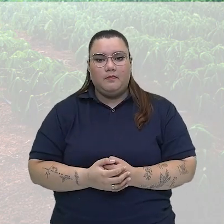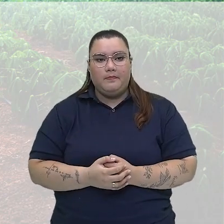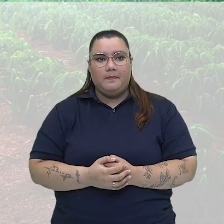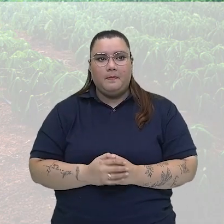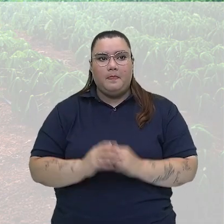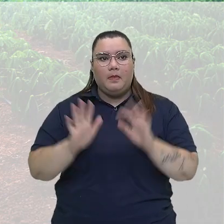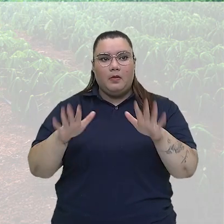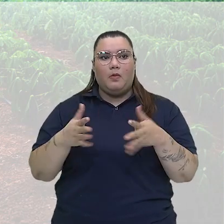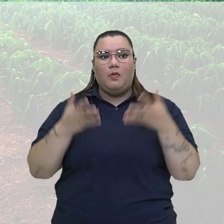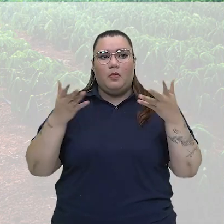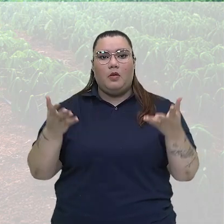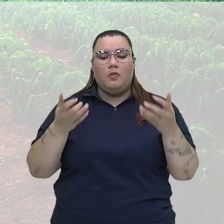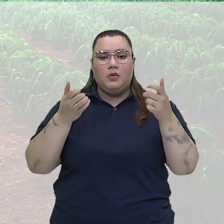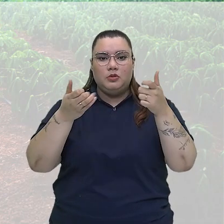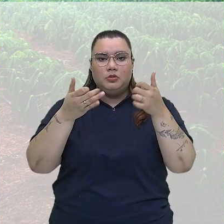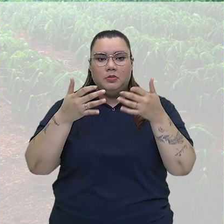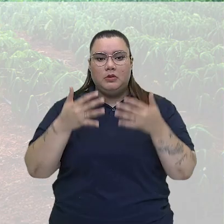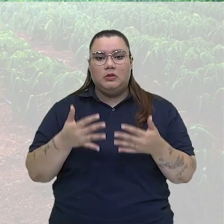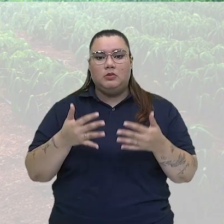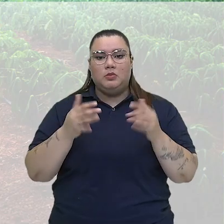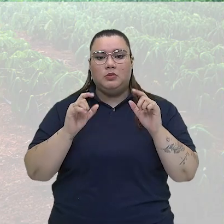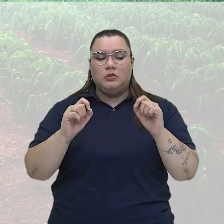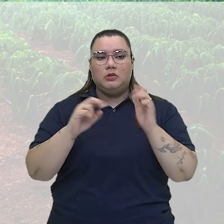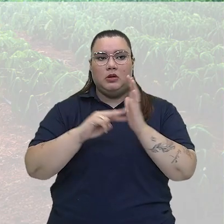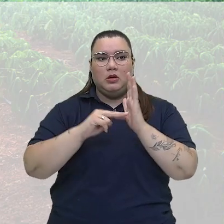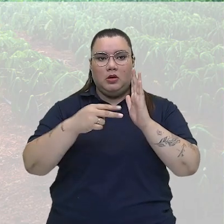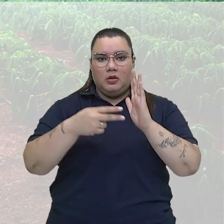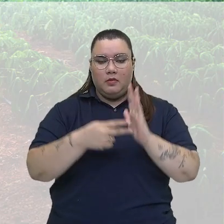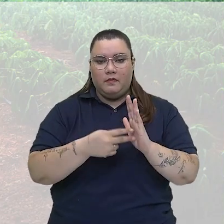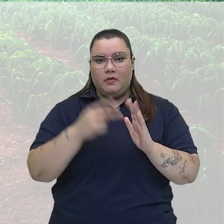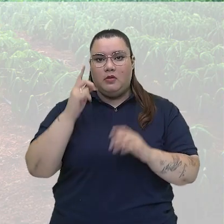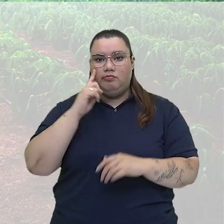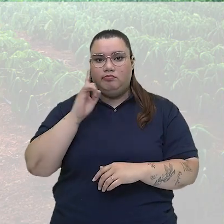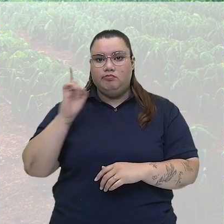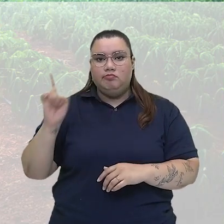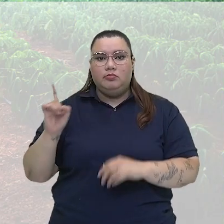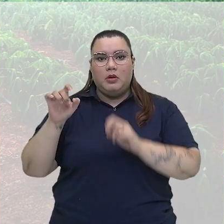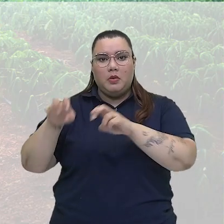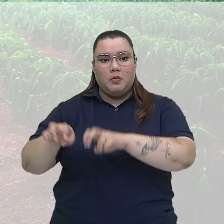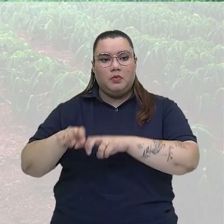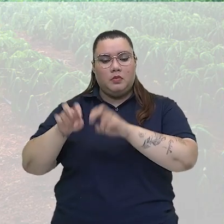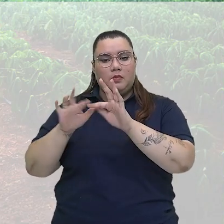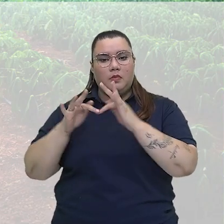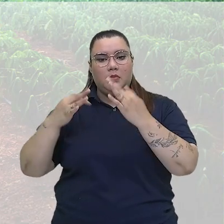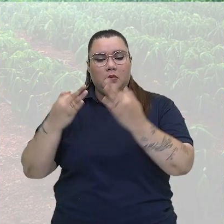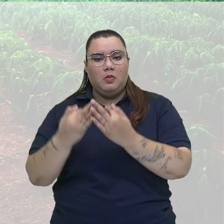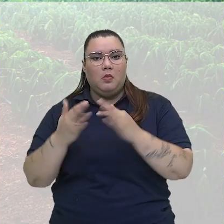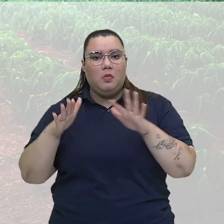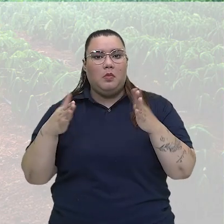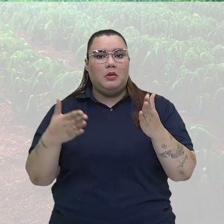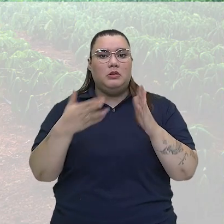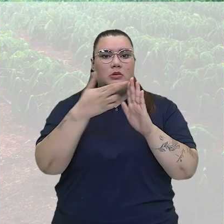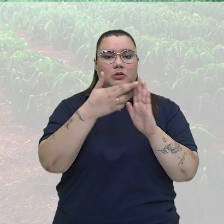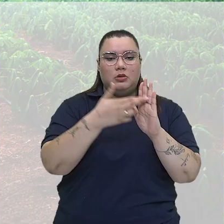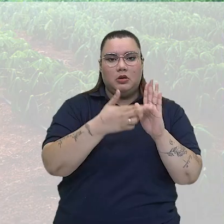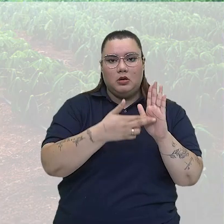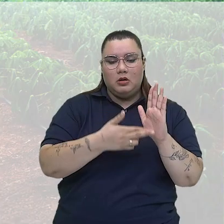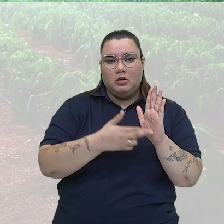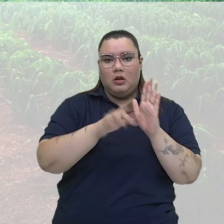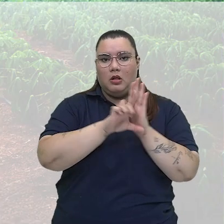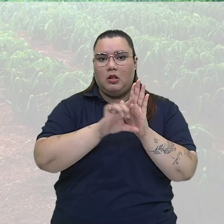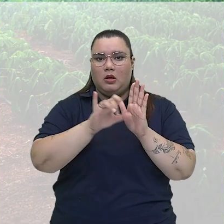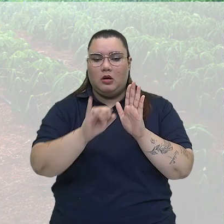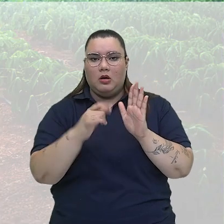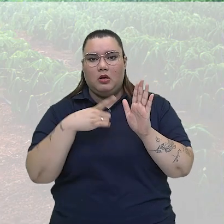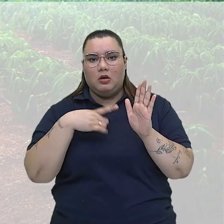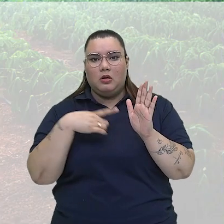qual é a definição de agricultura familiar, como é que ela está regulamentada. Muitos de vocês, né, que estão